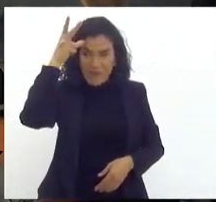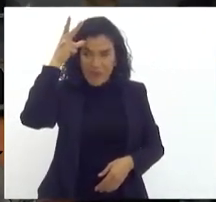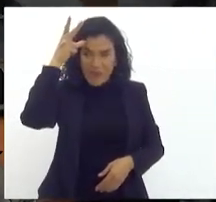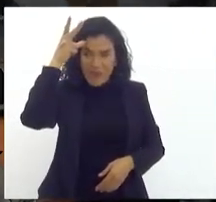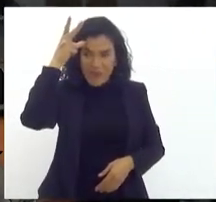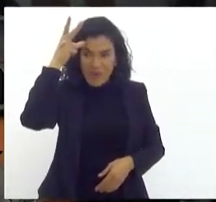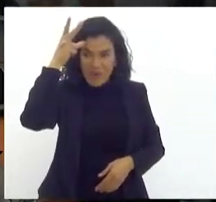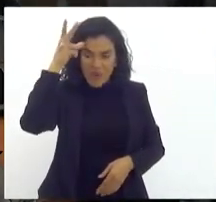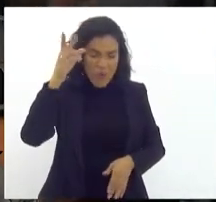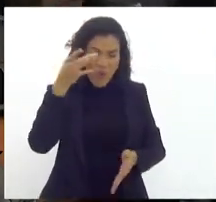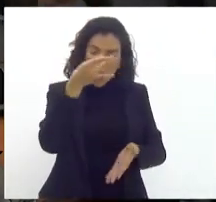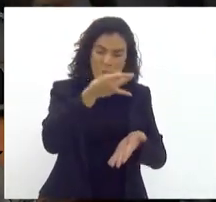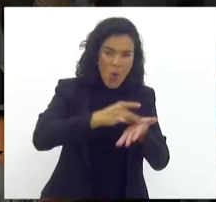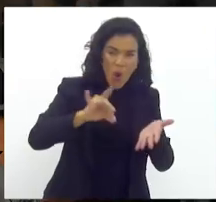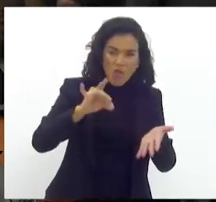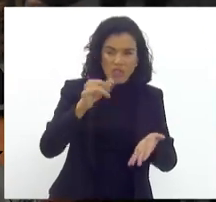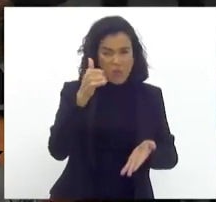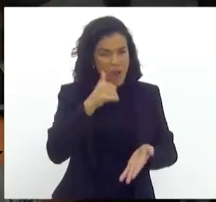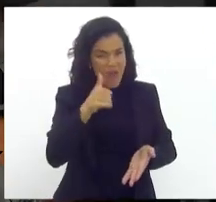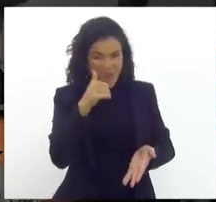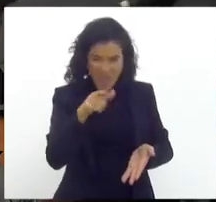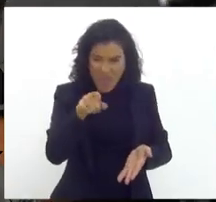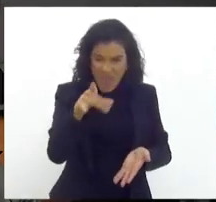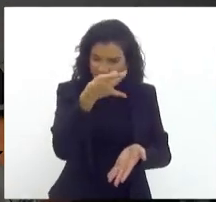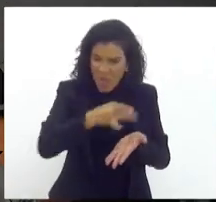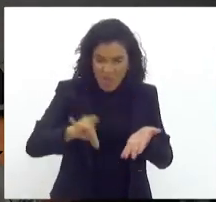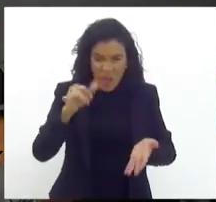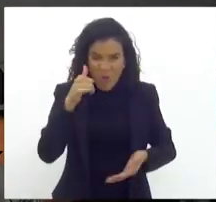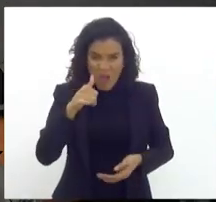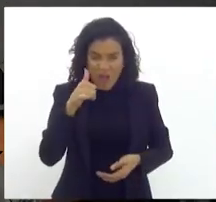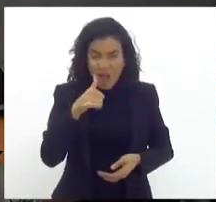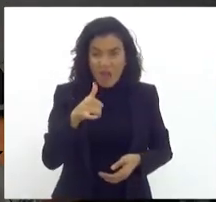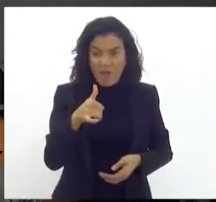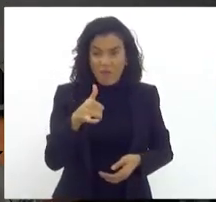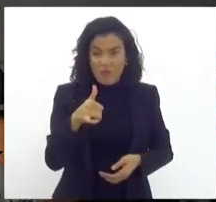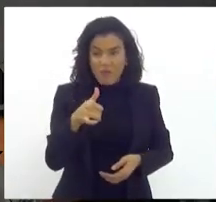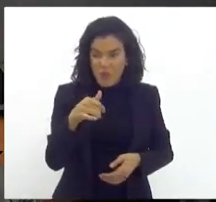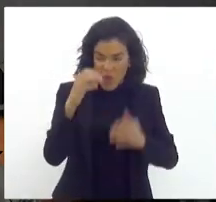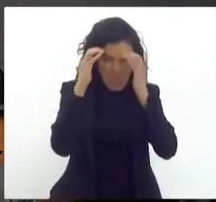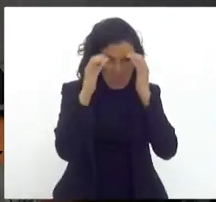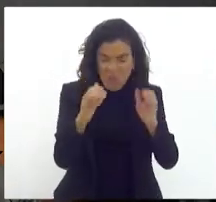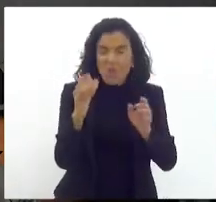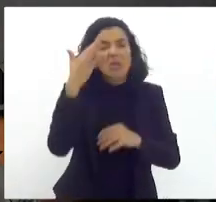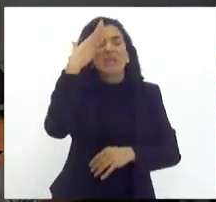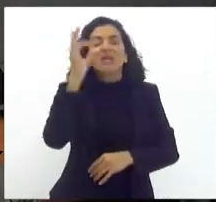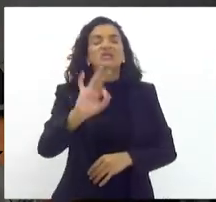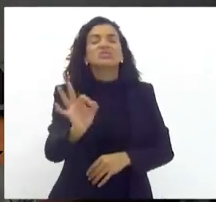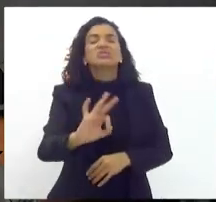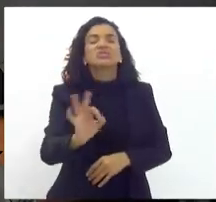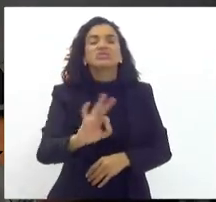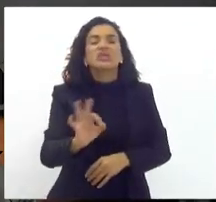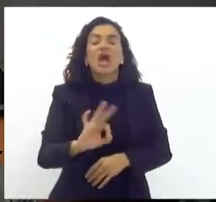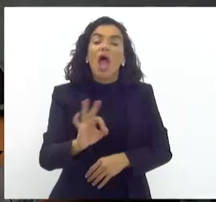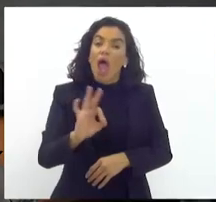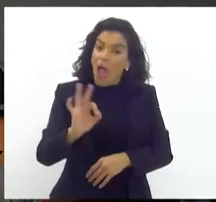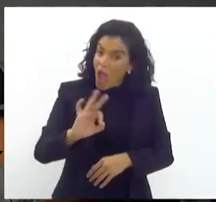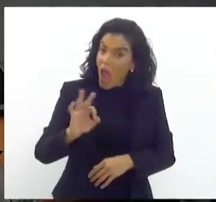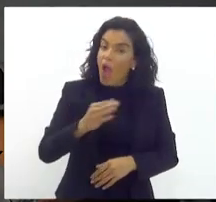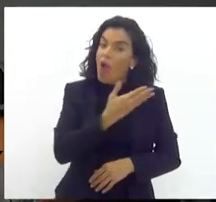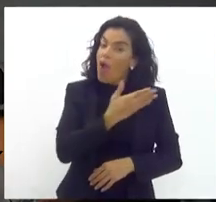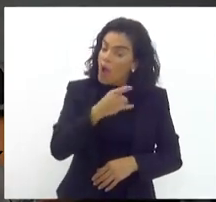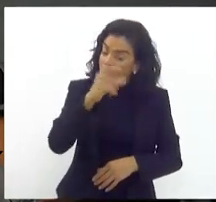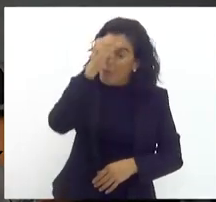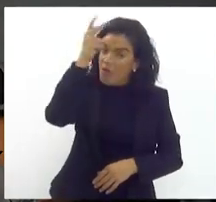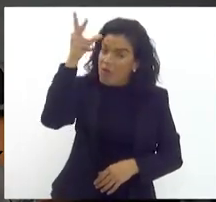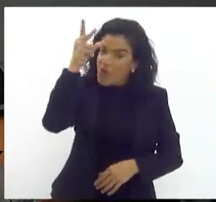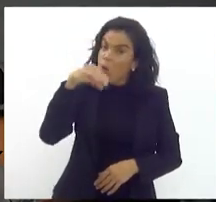com menina não gosta de mulher alguma coisa de mulheres do respeito eu não entendi o governo misógino né ele